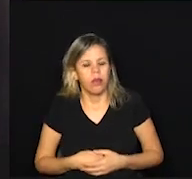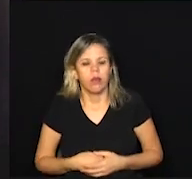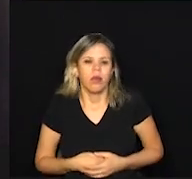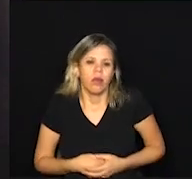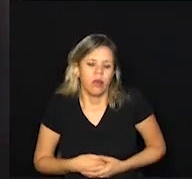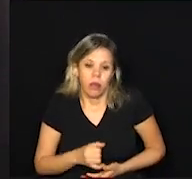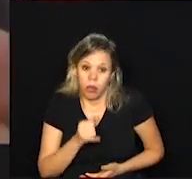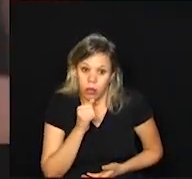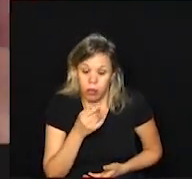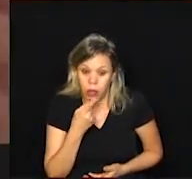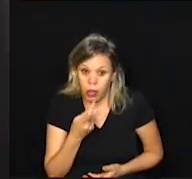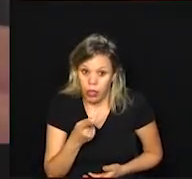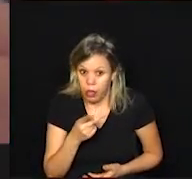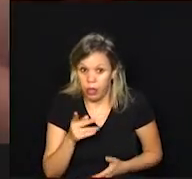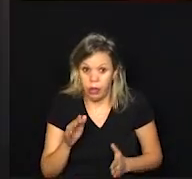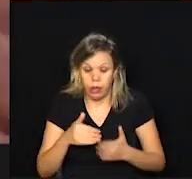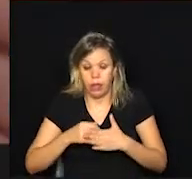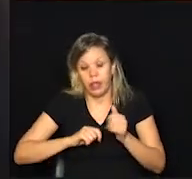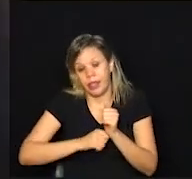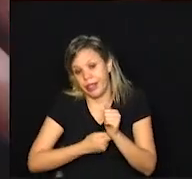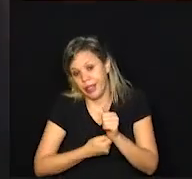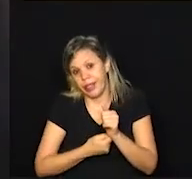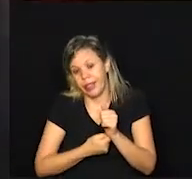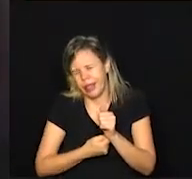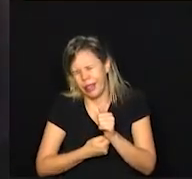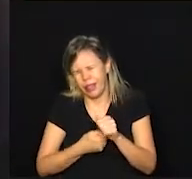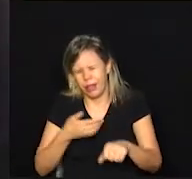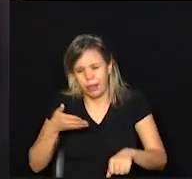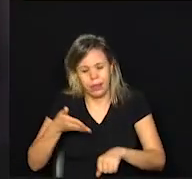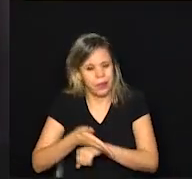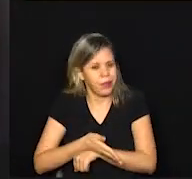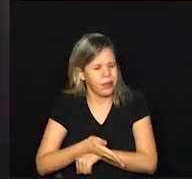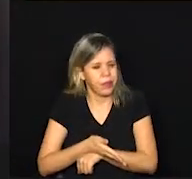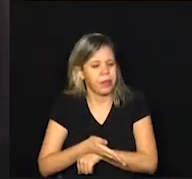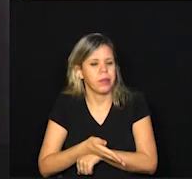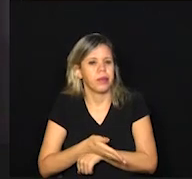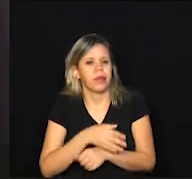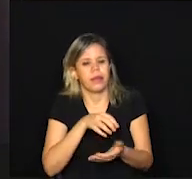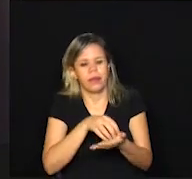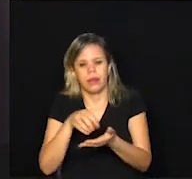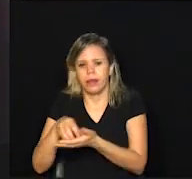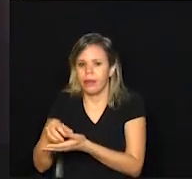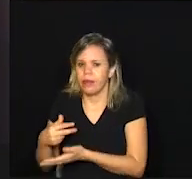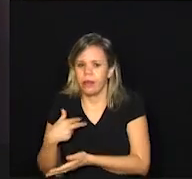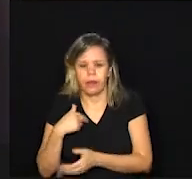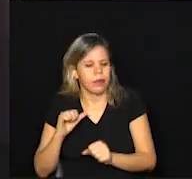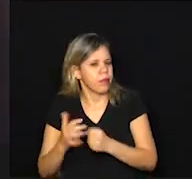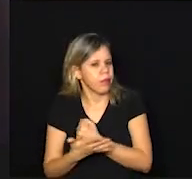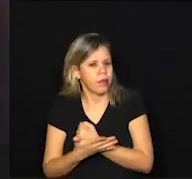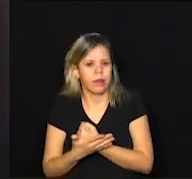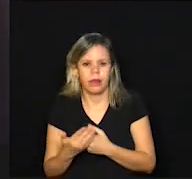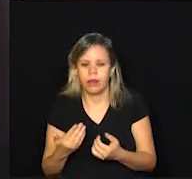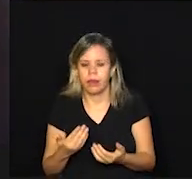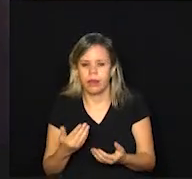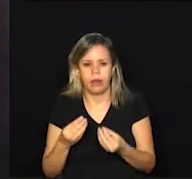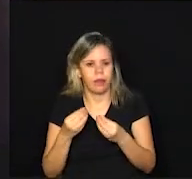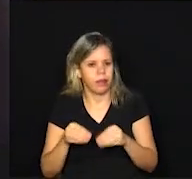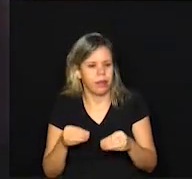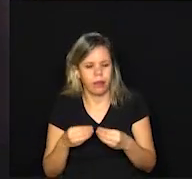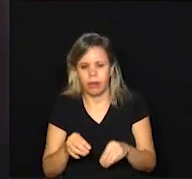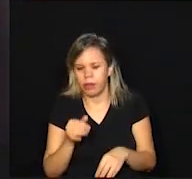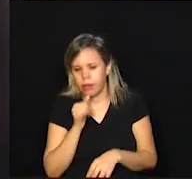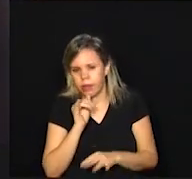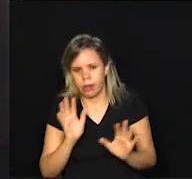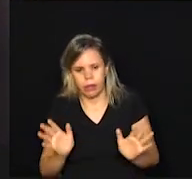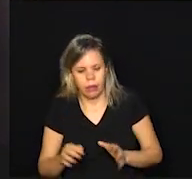dando assim que privatizou intertrigem o acesso a esse casamento não é para poder minha não pode servir como um digamos